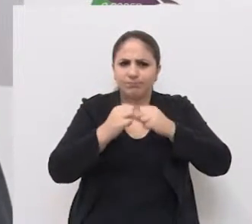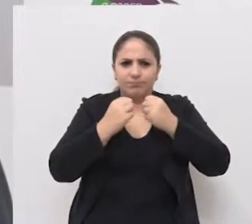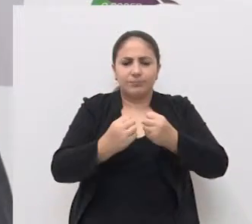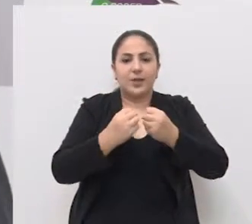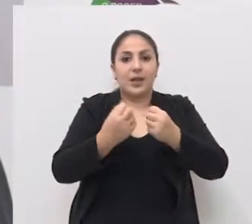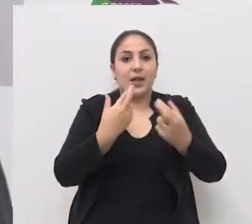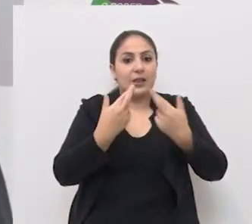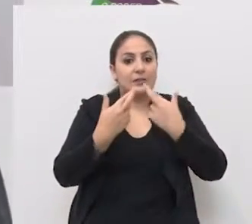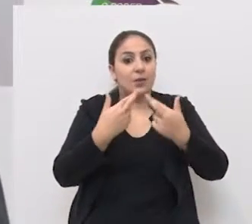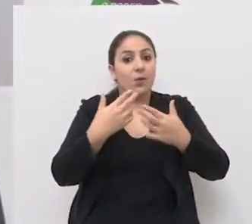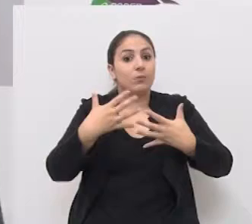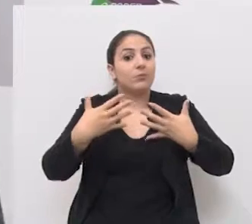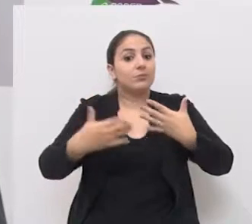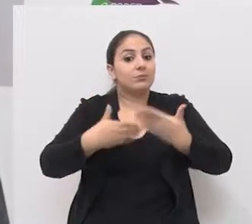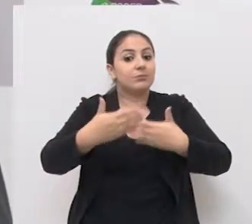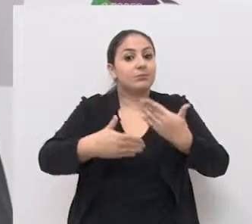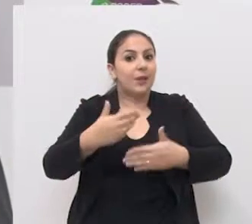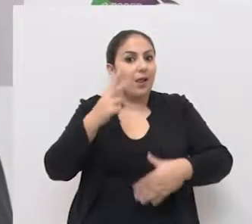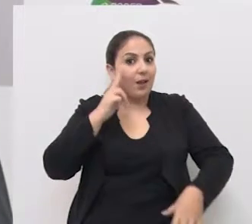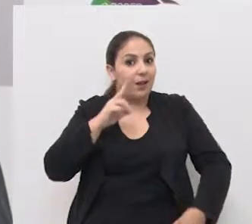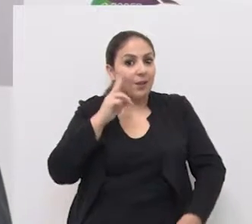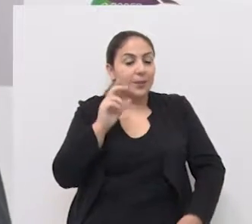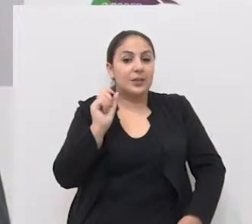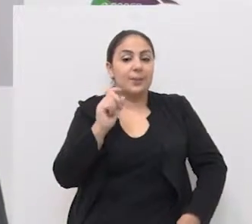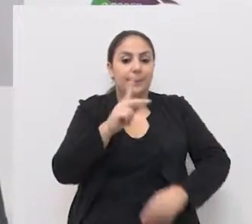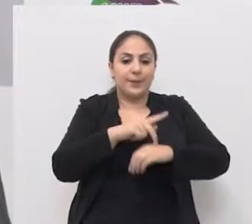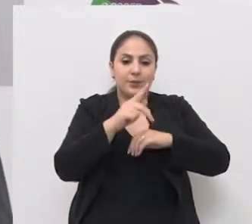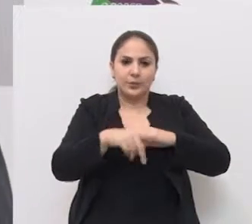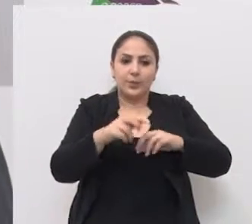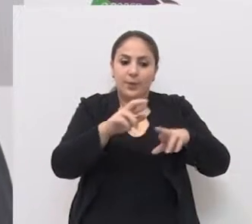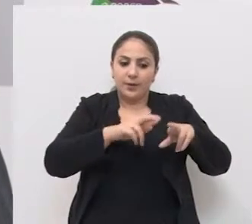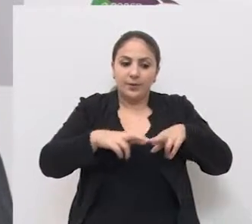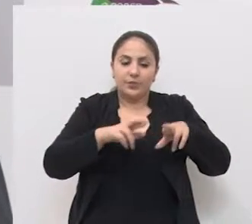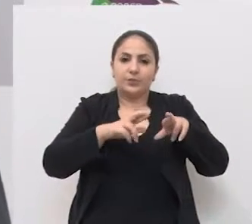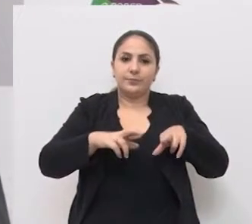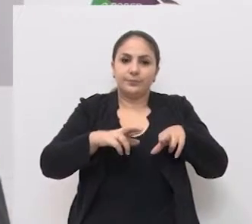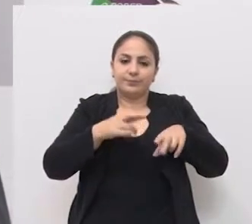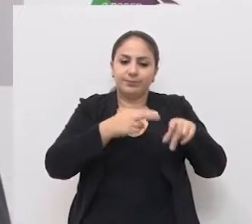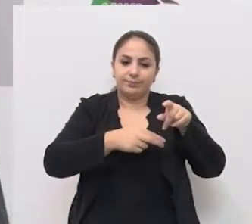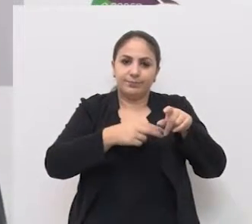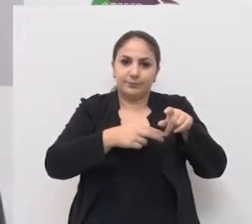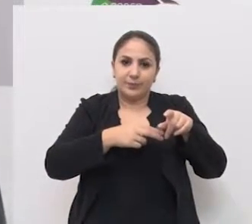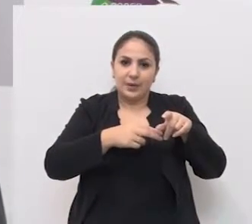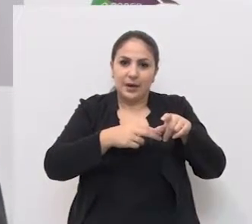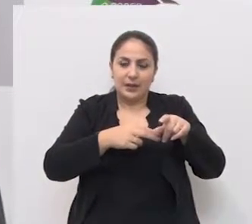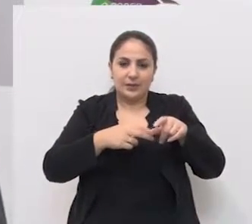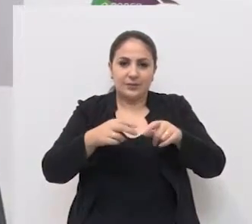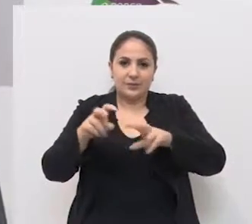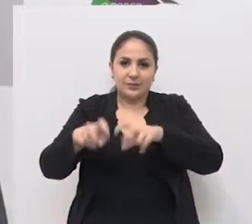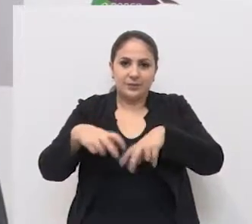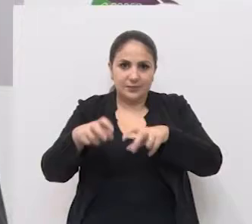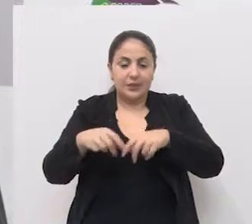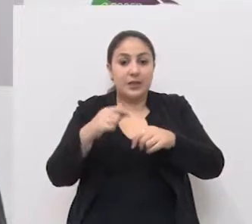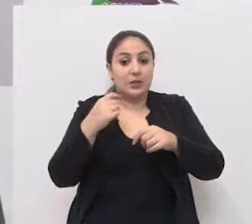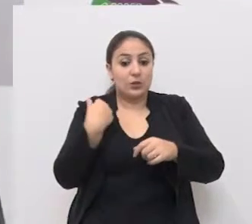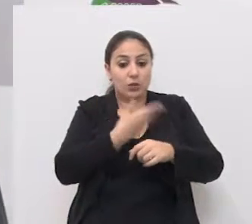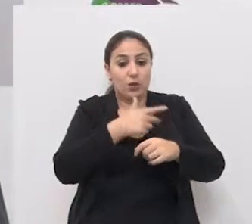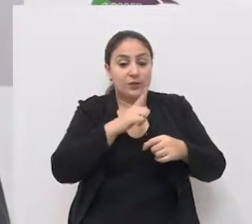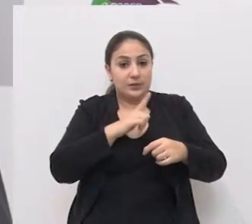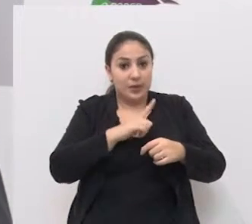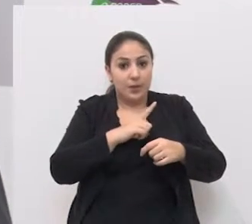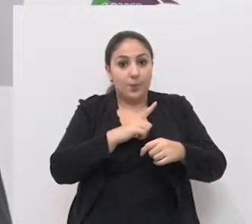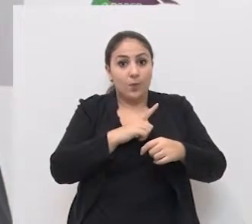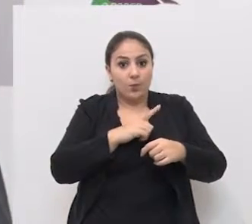contribuição muito forte em relação ao desenvolvimento. Vale lembrar que Passo Fundo é uma região agrícola, Aqui na nossa cidade nós temos o